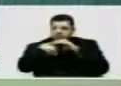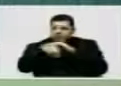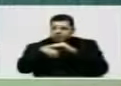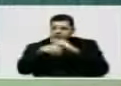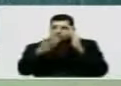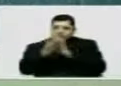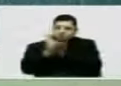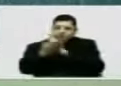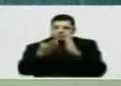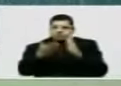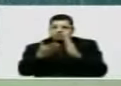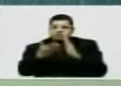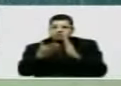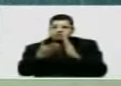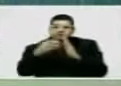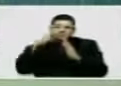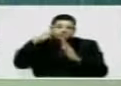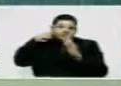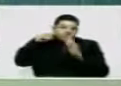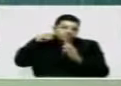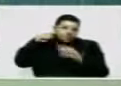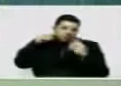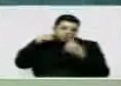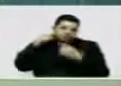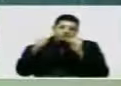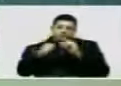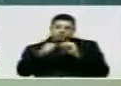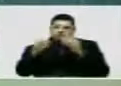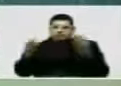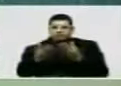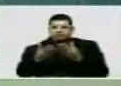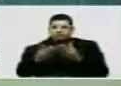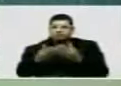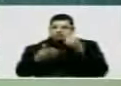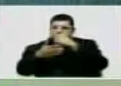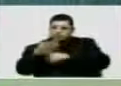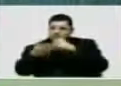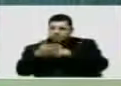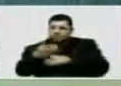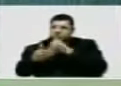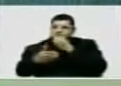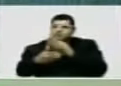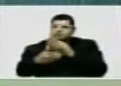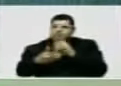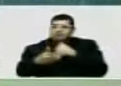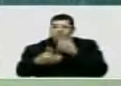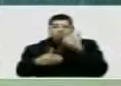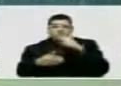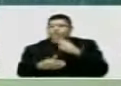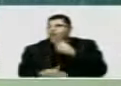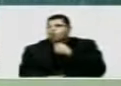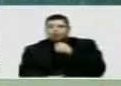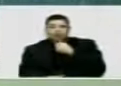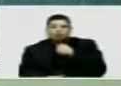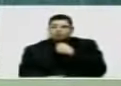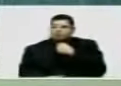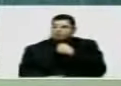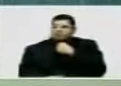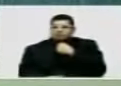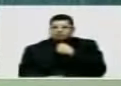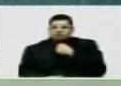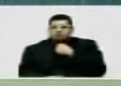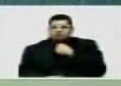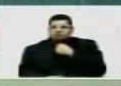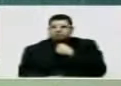discursos que dividem. O que nós estamos fazendo esforço de unificar. Eu não posso ser